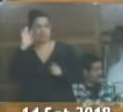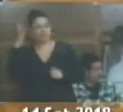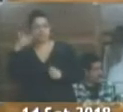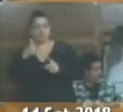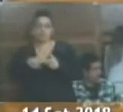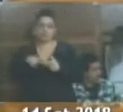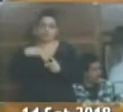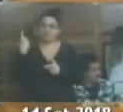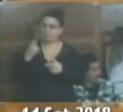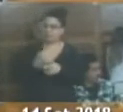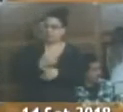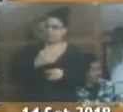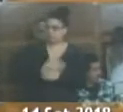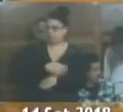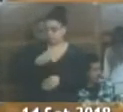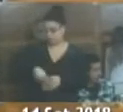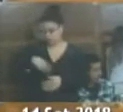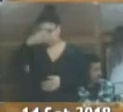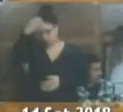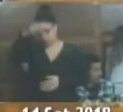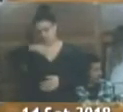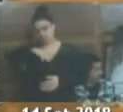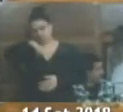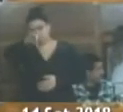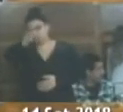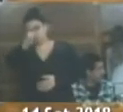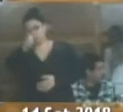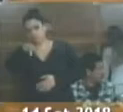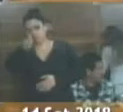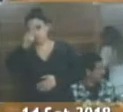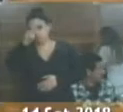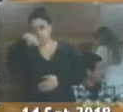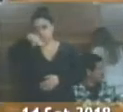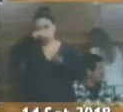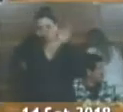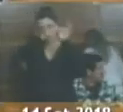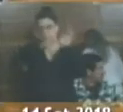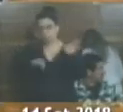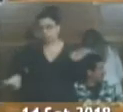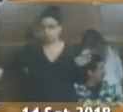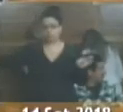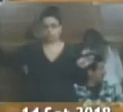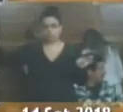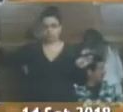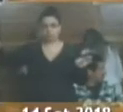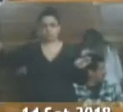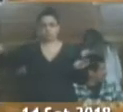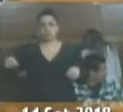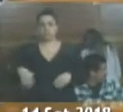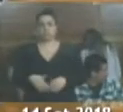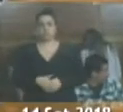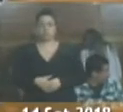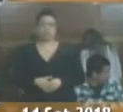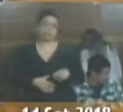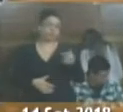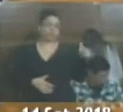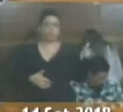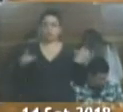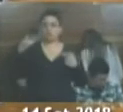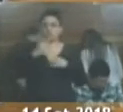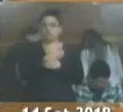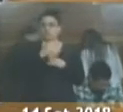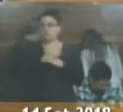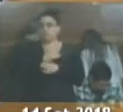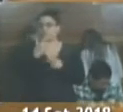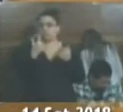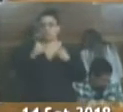dessa cidade, que é uma cidade que tem 95 quilômetros de extensão de uma ponta a outra. Nenhuma outra cidade do município